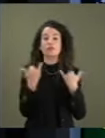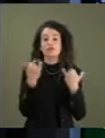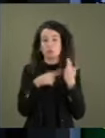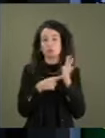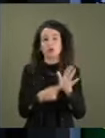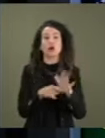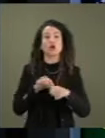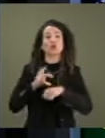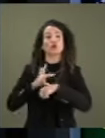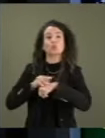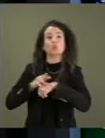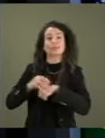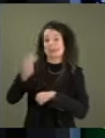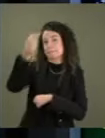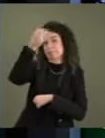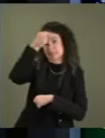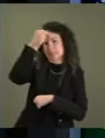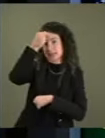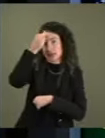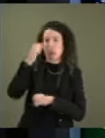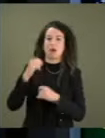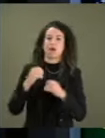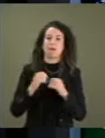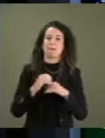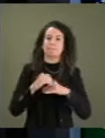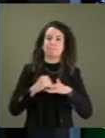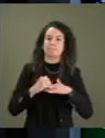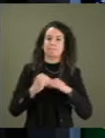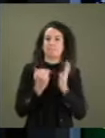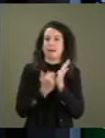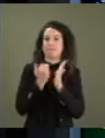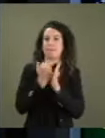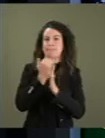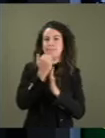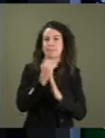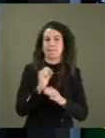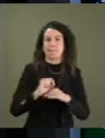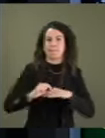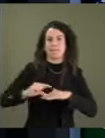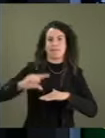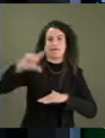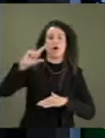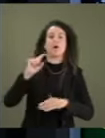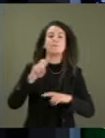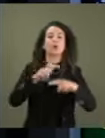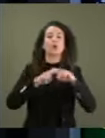doenças mentais crescentes em decorrência do consumo da maconha.